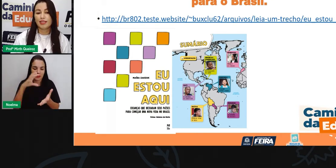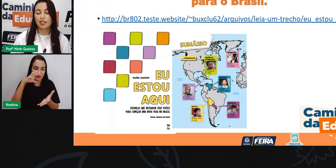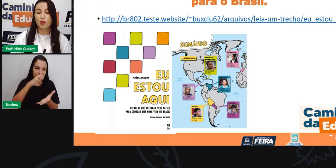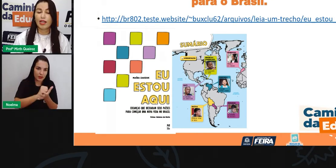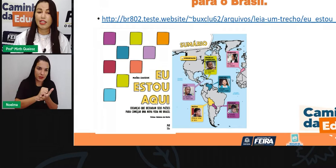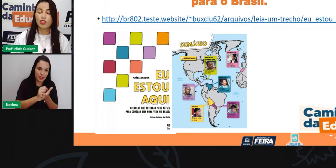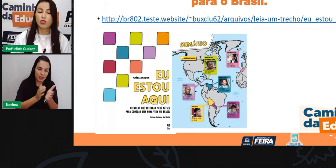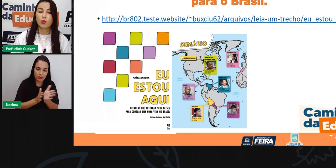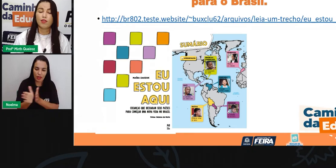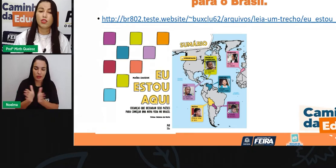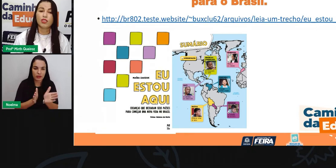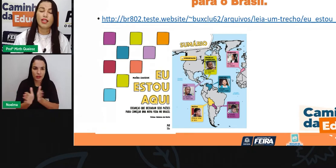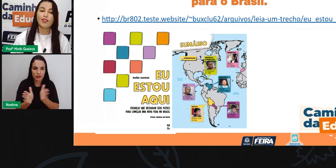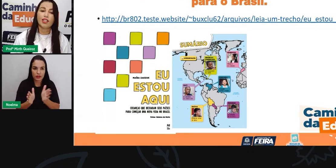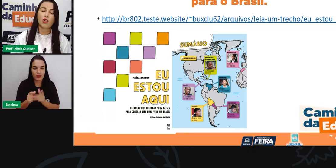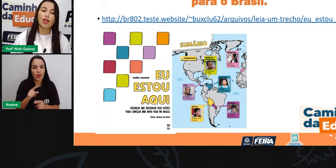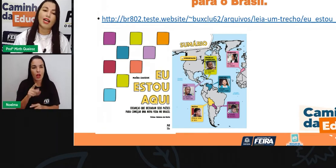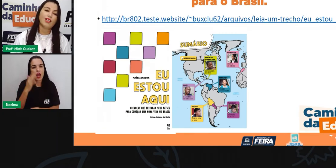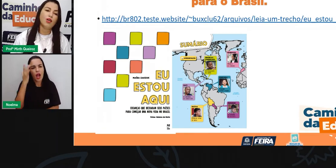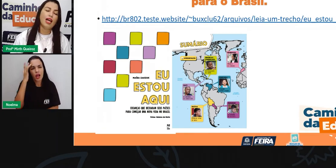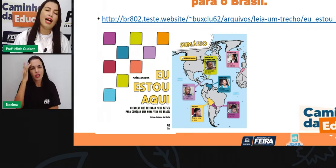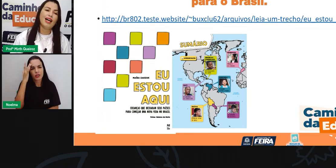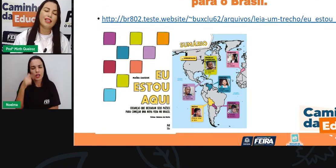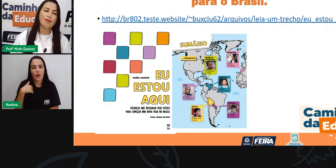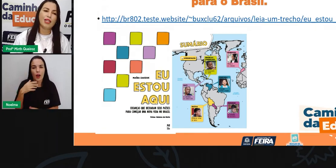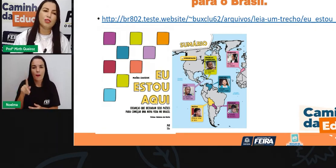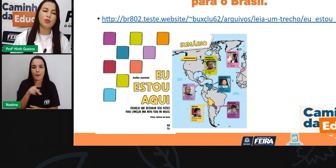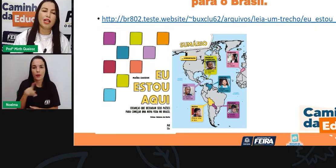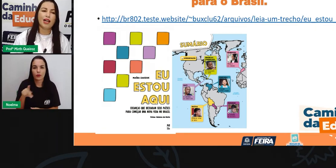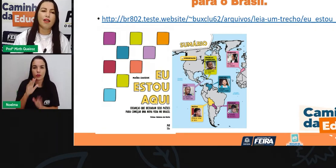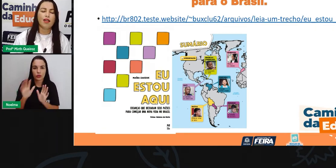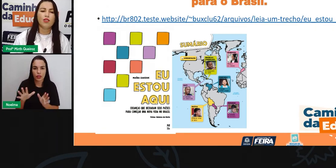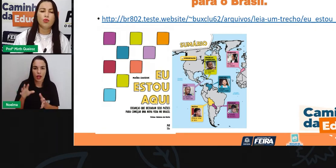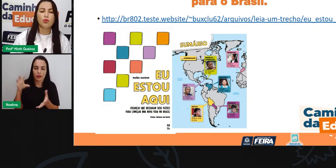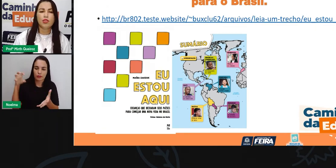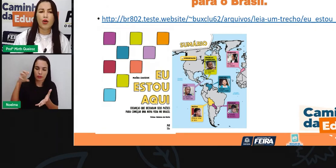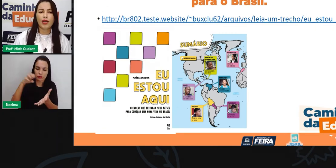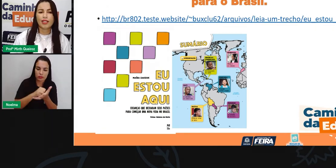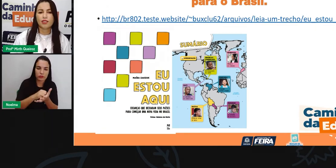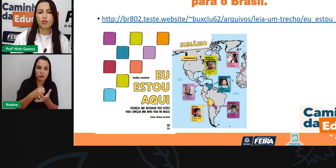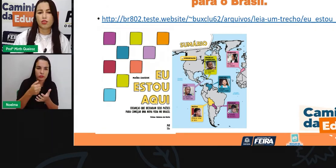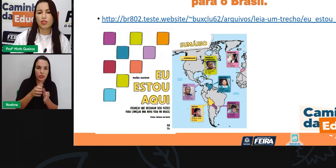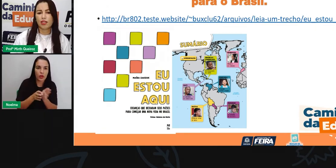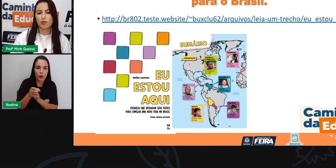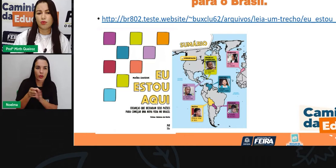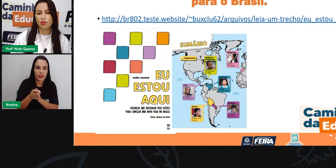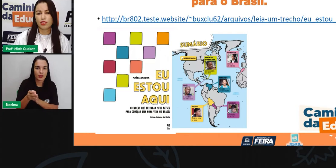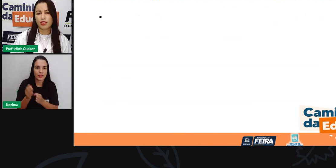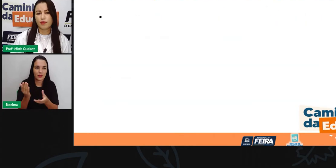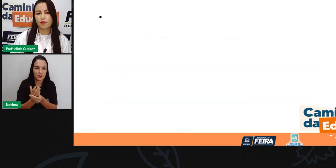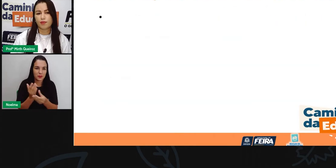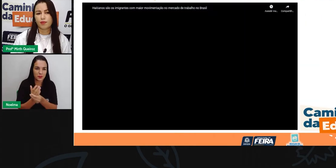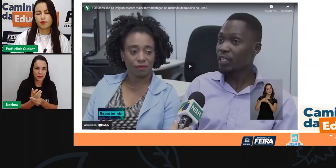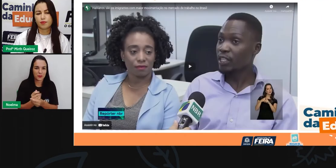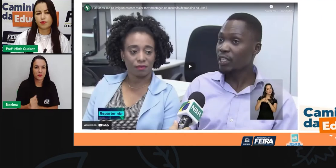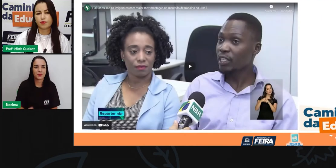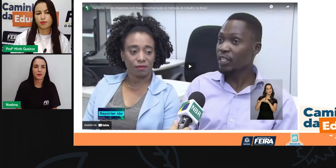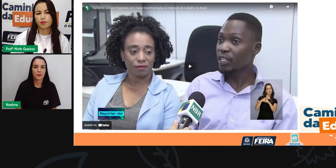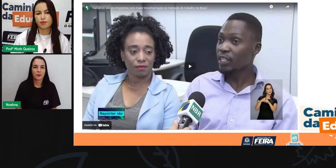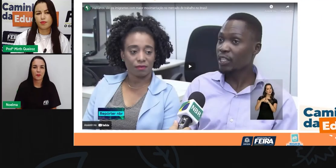podem estar acessando. Eu acredito que os professores devem ter colocado até mesmo lá na orientação dos alunos, né?